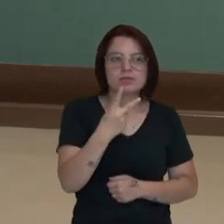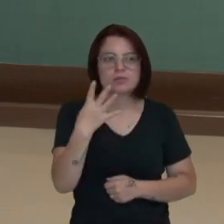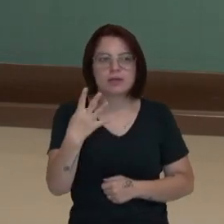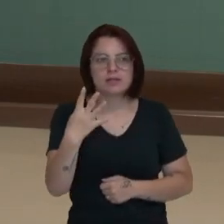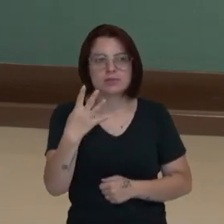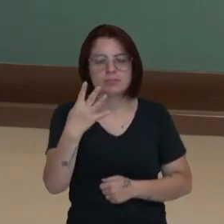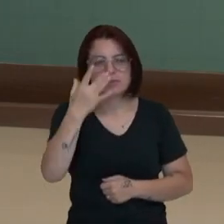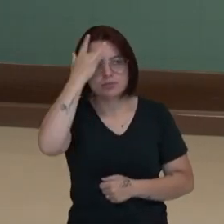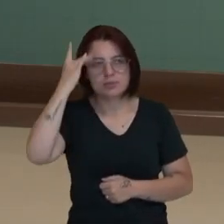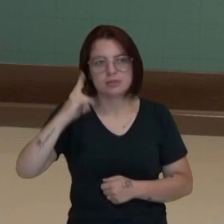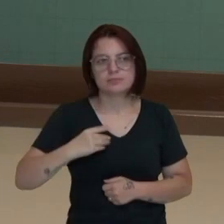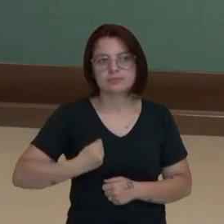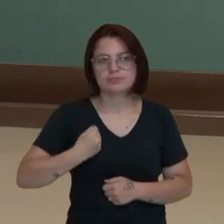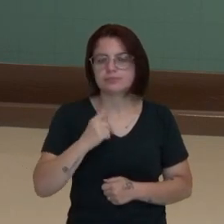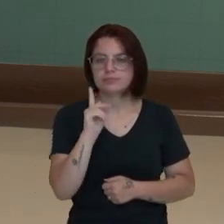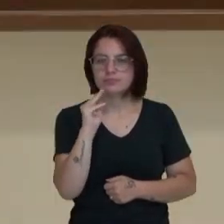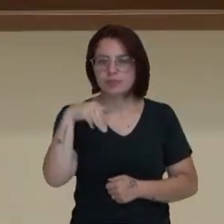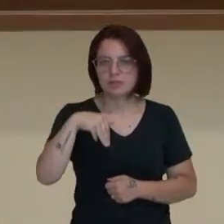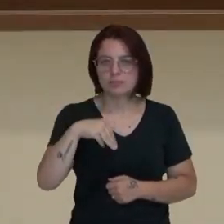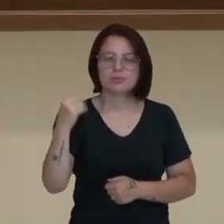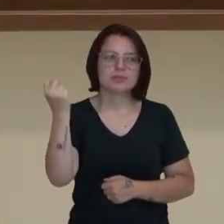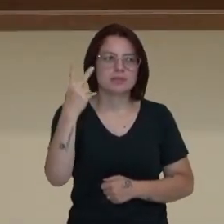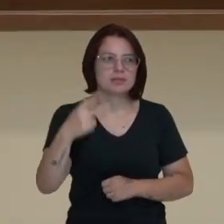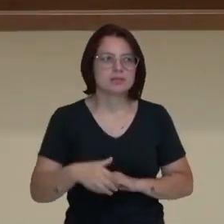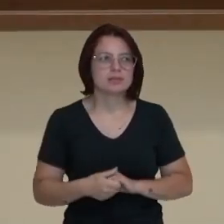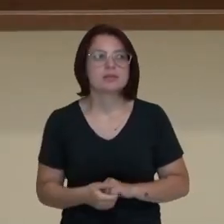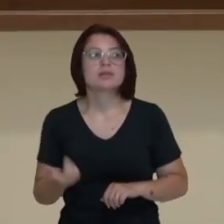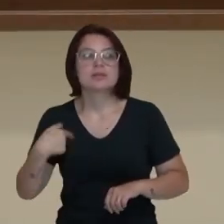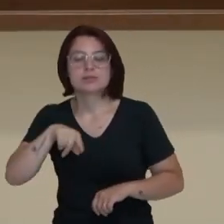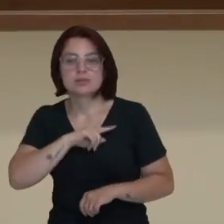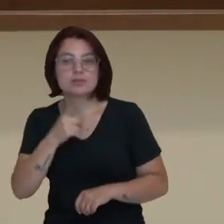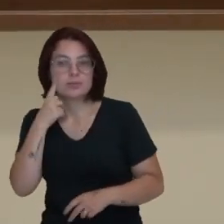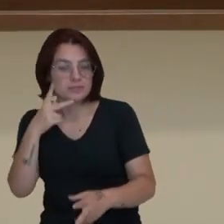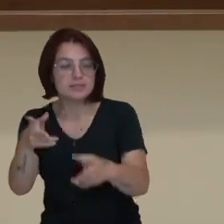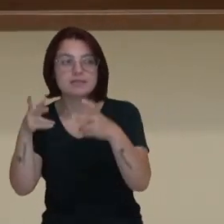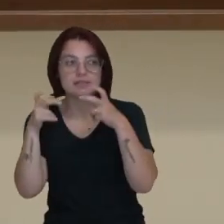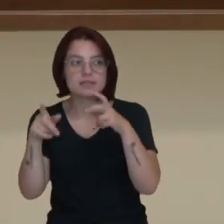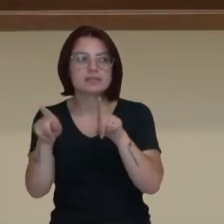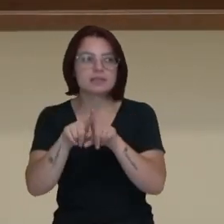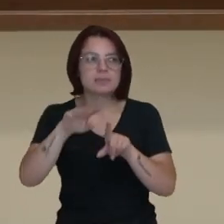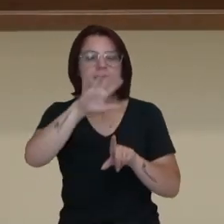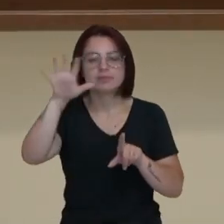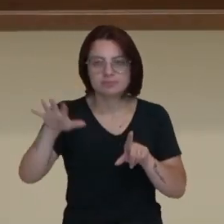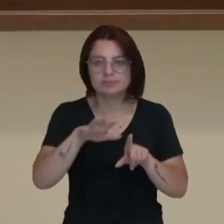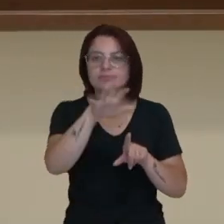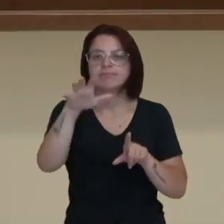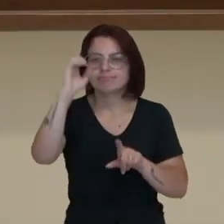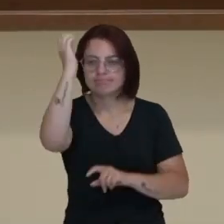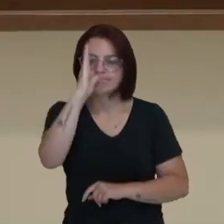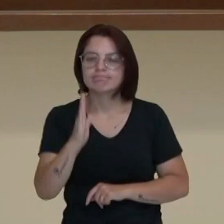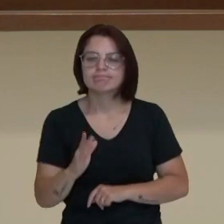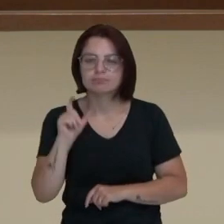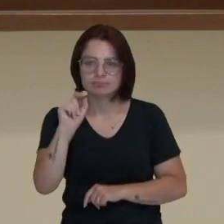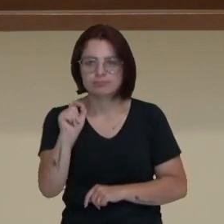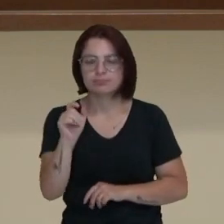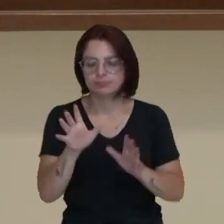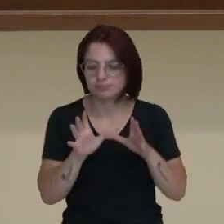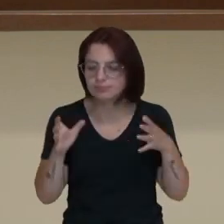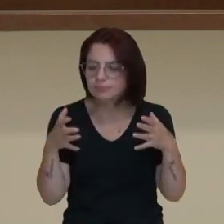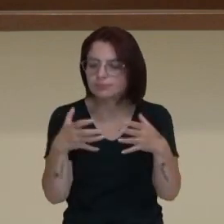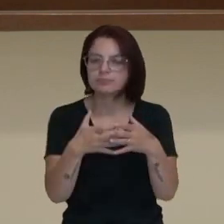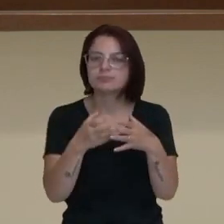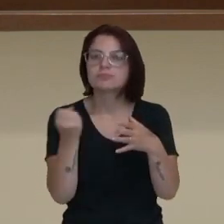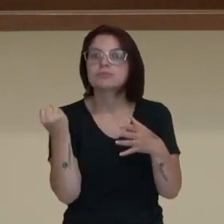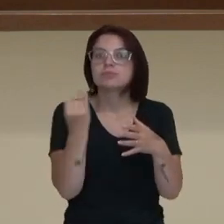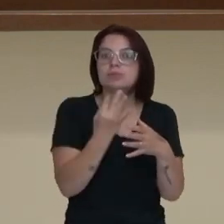podendo habitar por quilômetro quadrado. É claro que também vamos observar algumas áreas do território brasileiro que reúnem uma maior quantidade